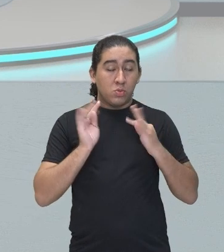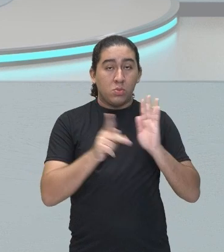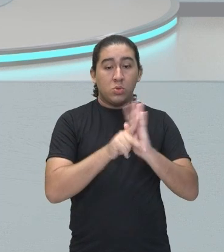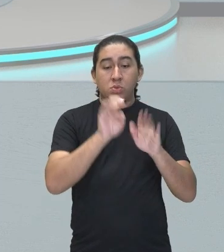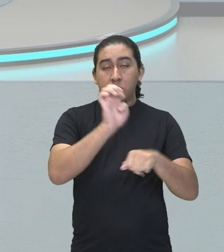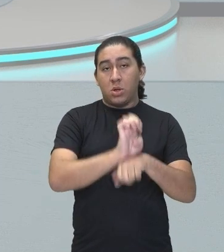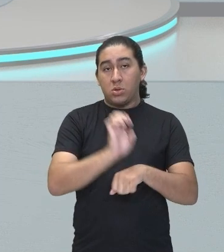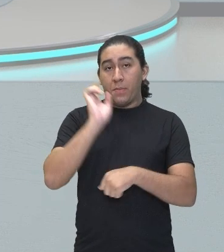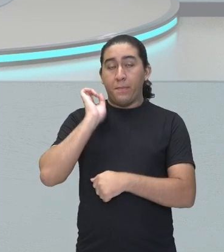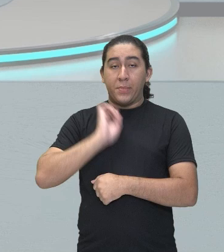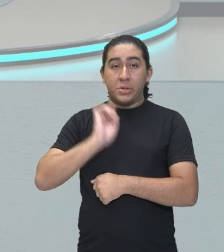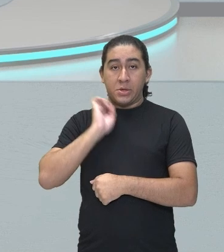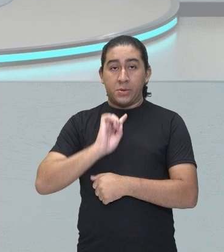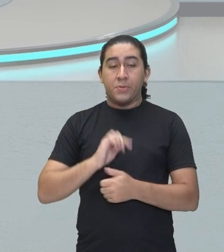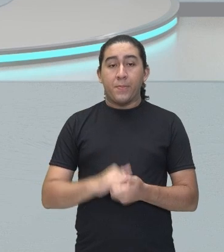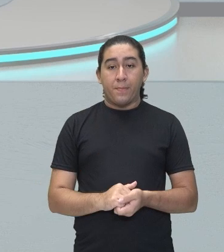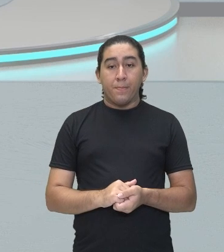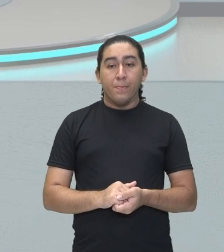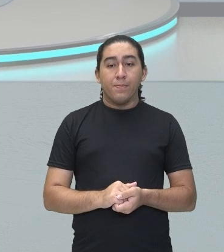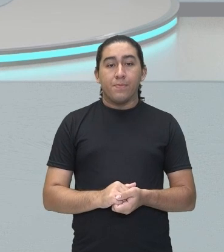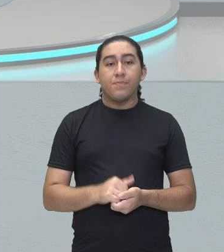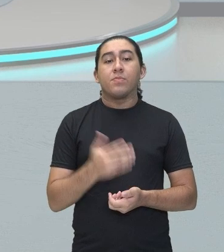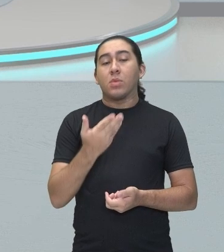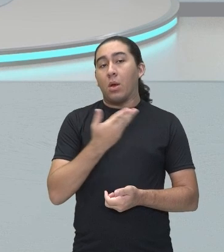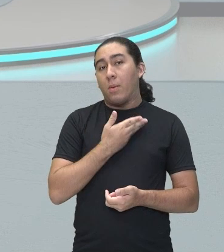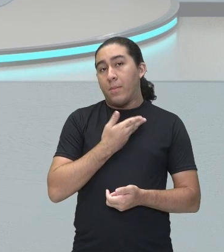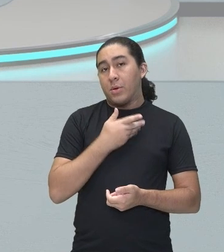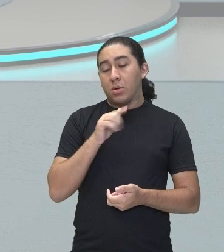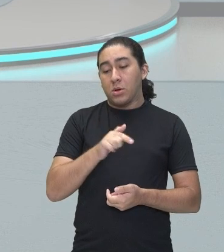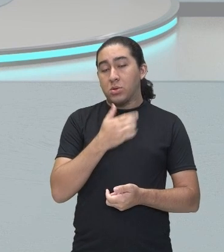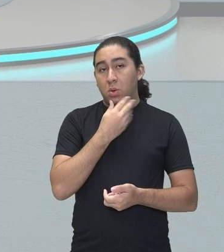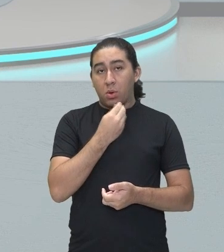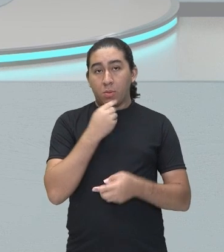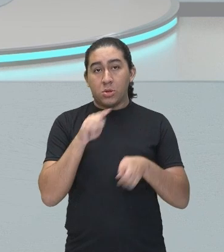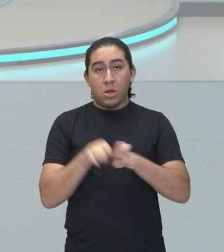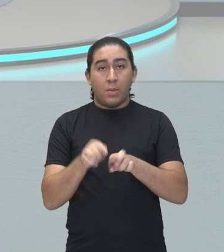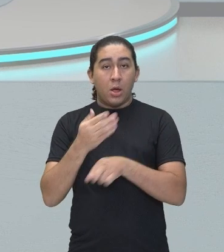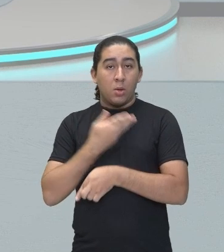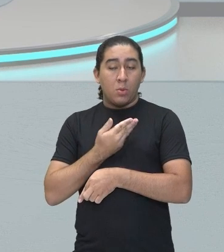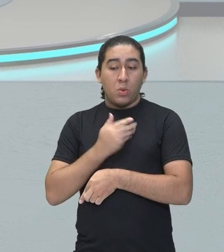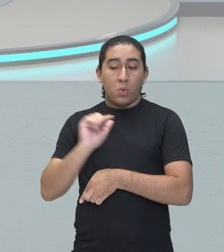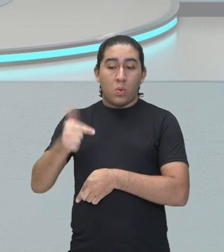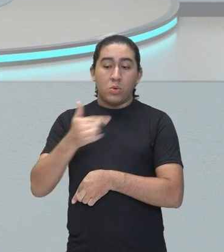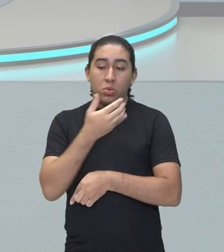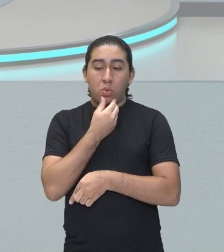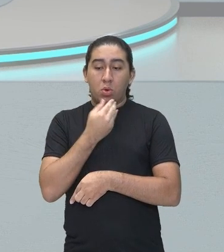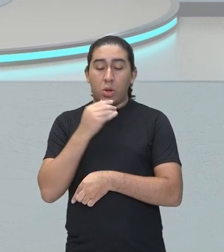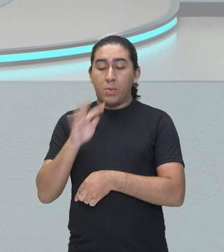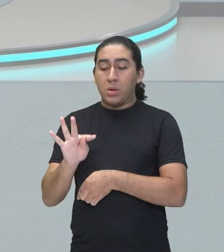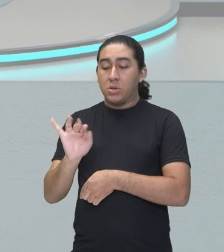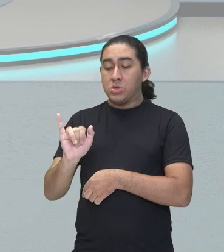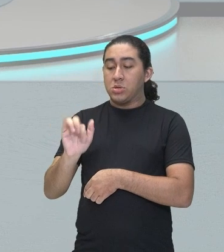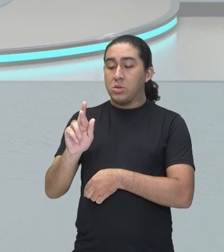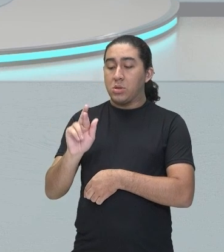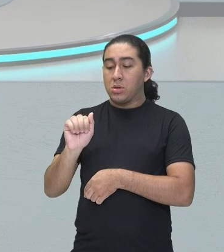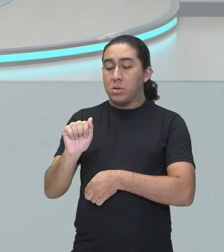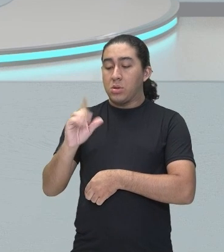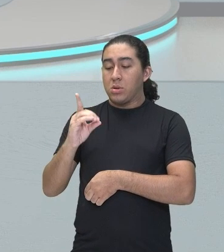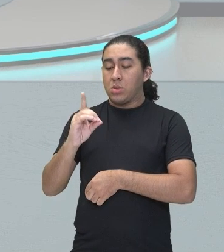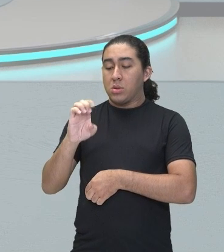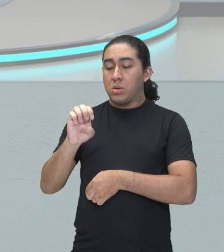Gerais. Então, ele foi amigo do Aleijadinho e foi amigo de Tiradentes também, que foi o líder da Inconfidência